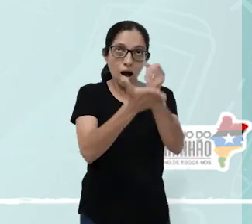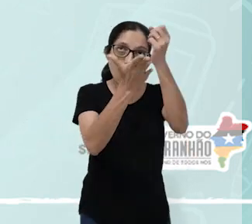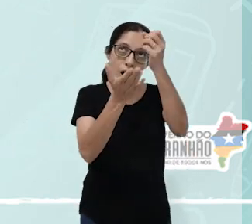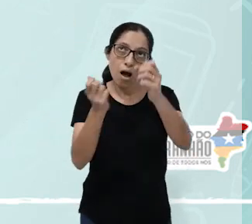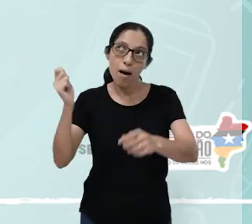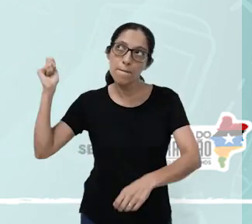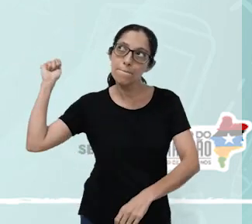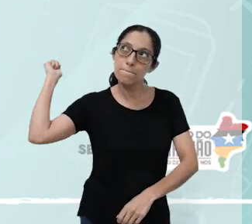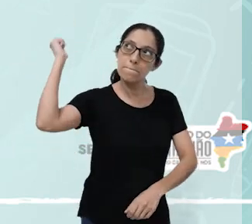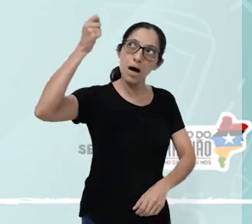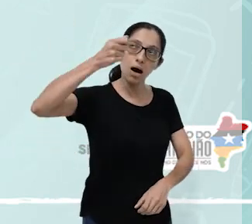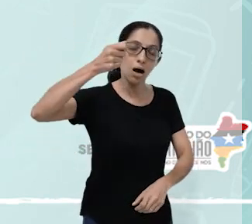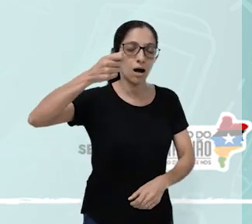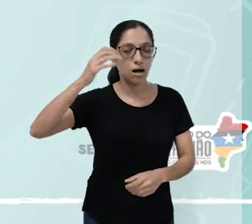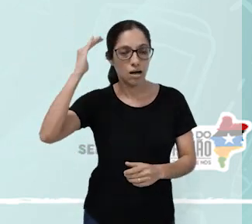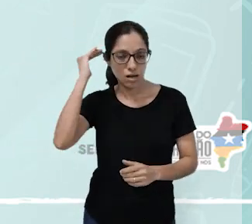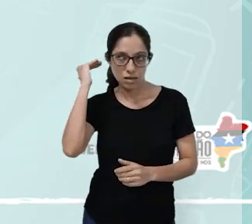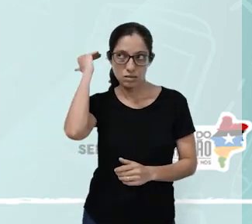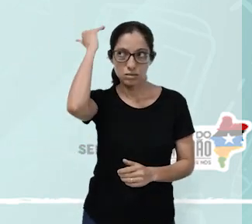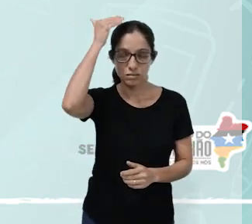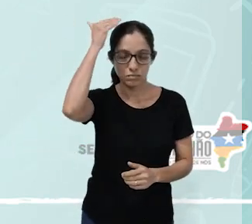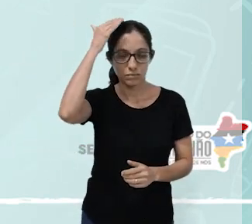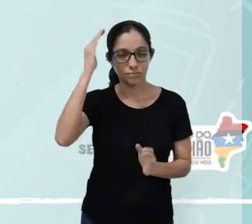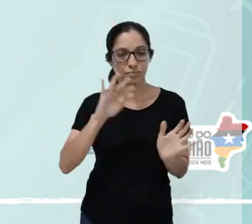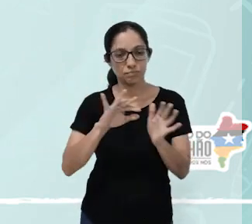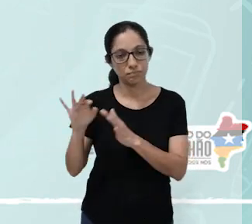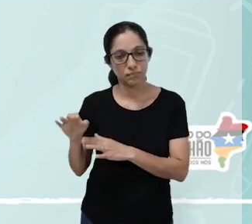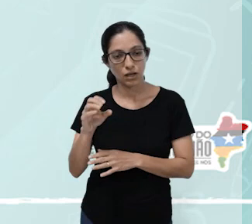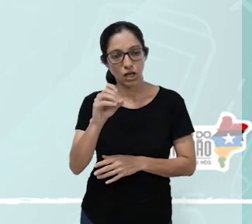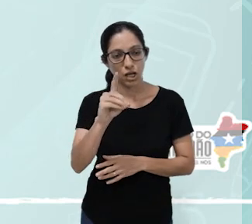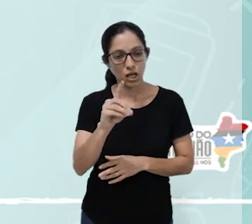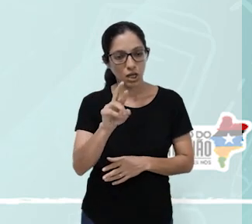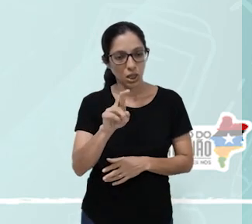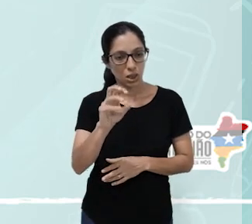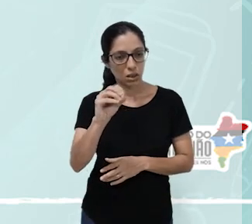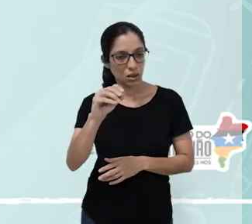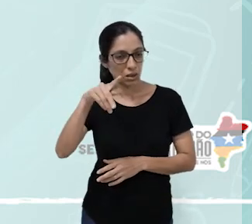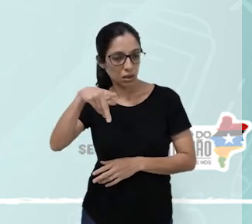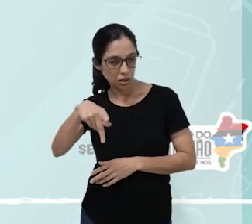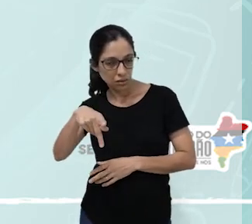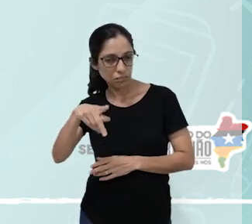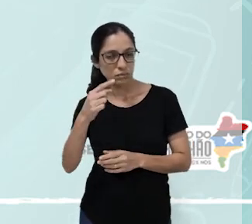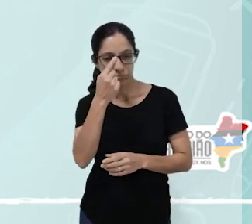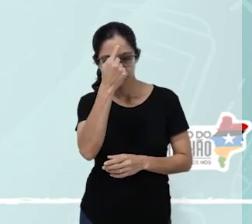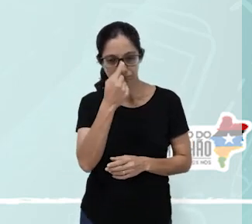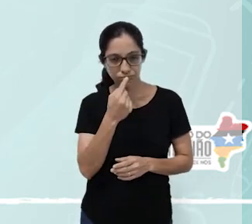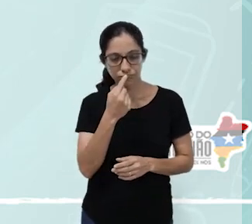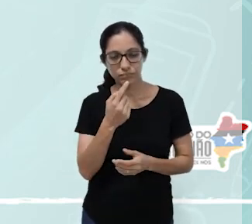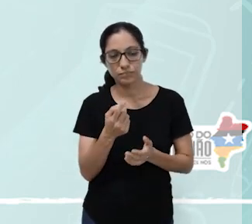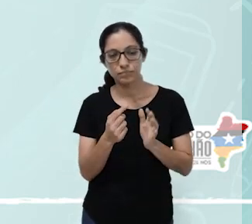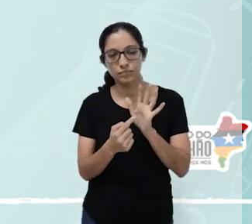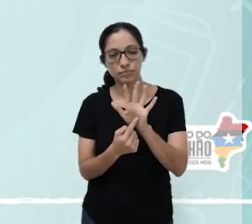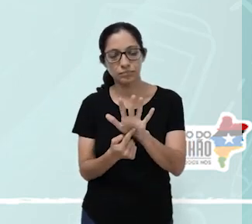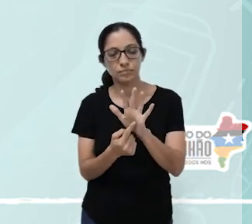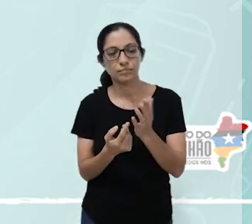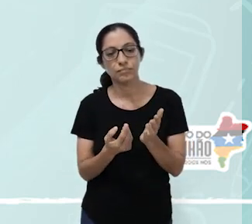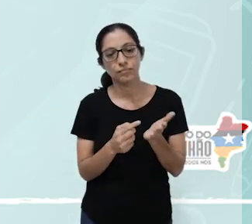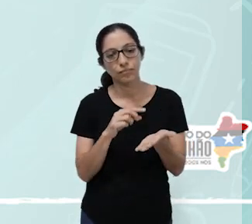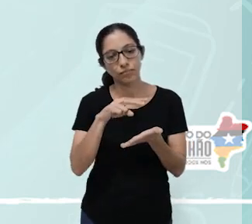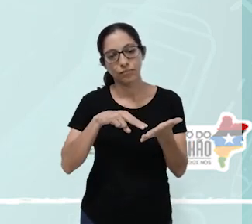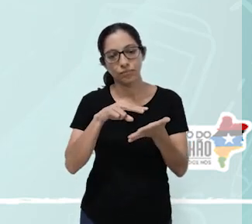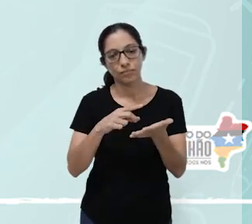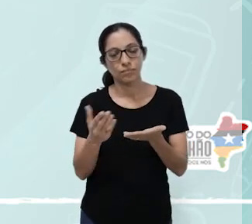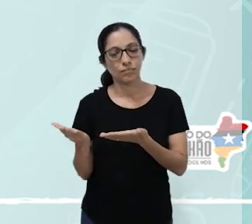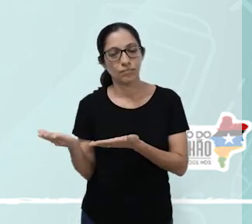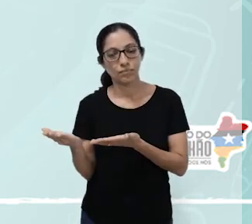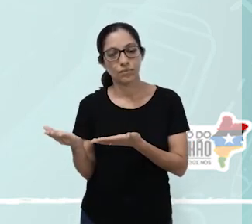sua cabeça. Drop ou drop shot. Golpe de ataque que busca lançar a peteca bem próxima